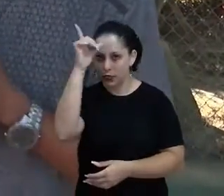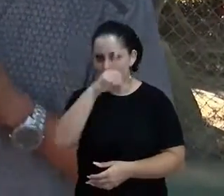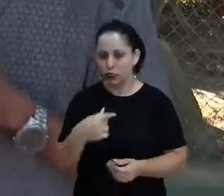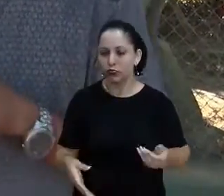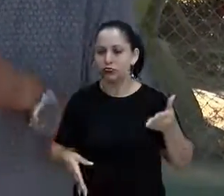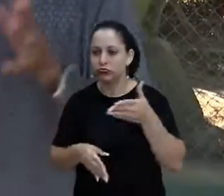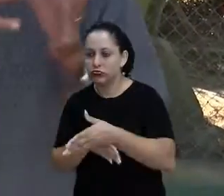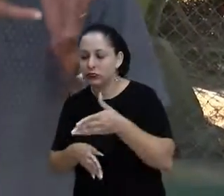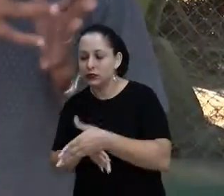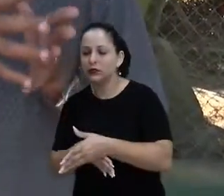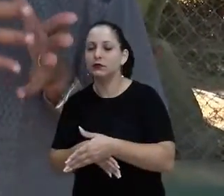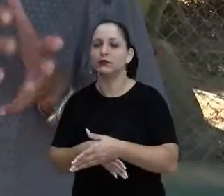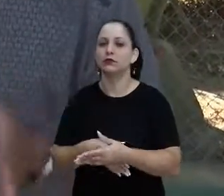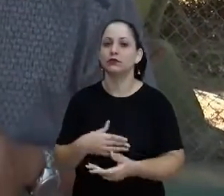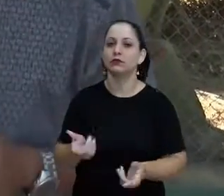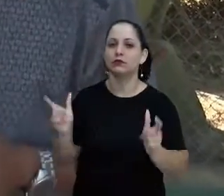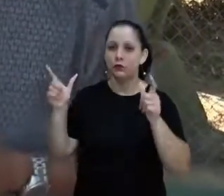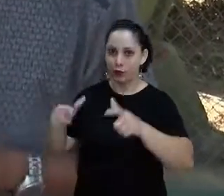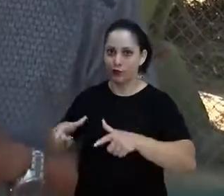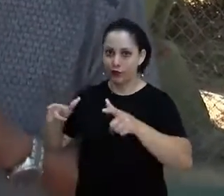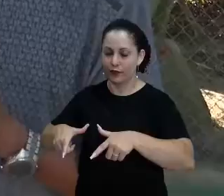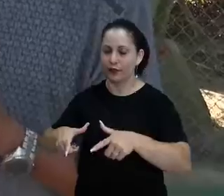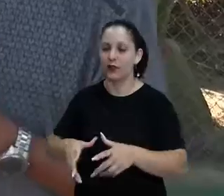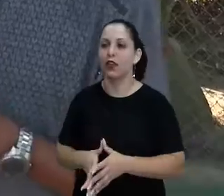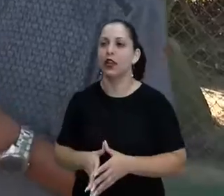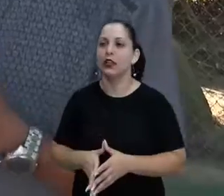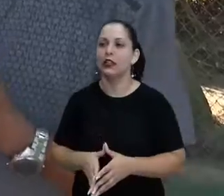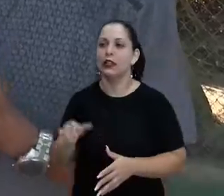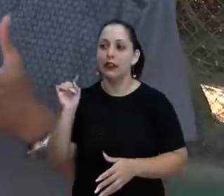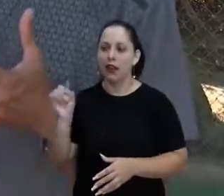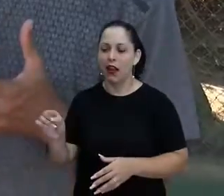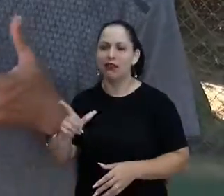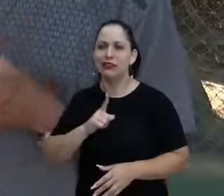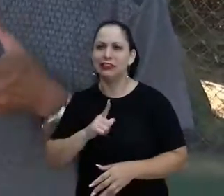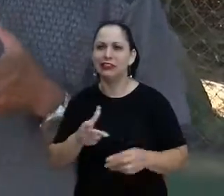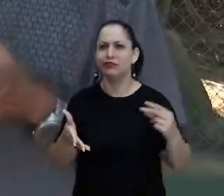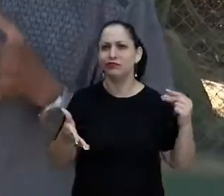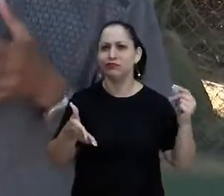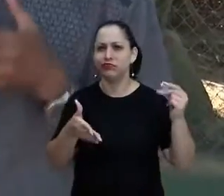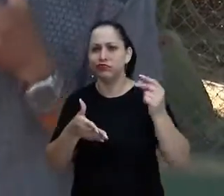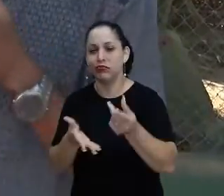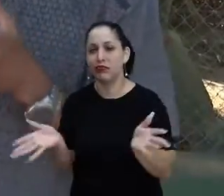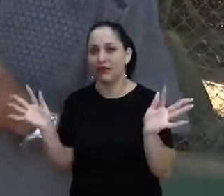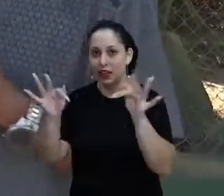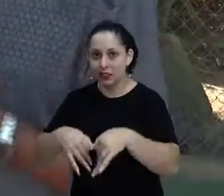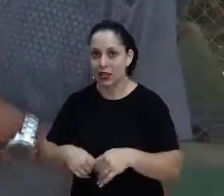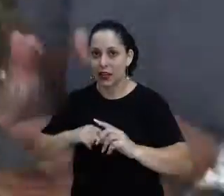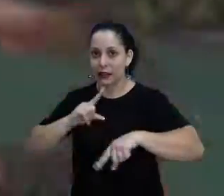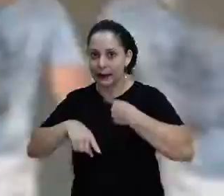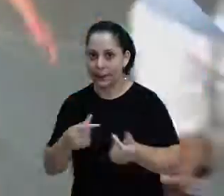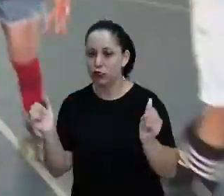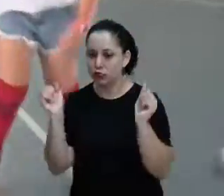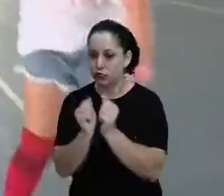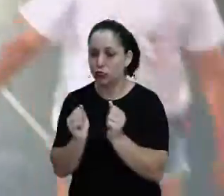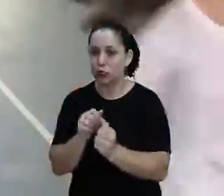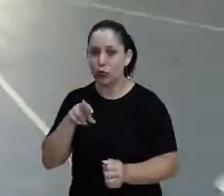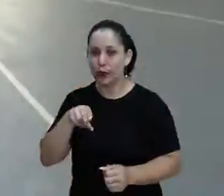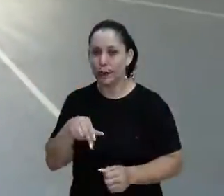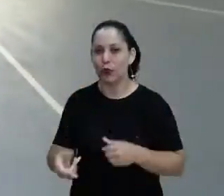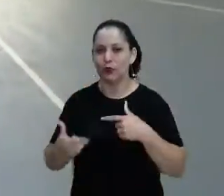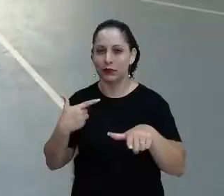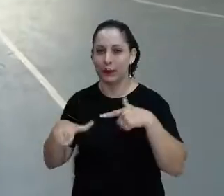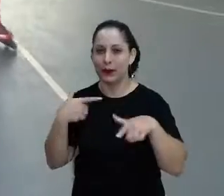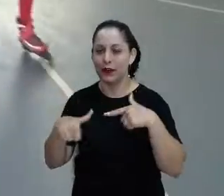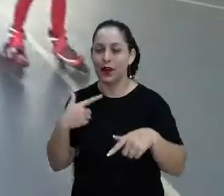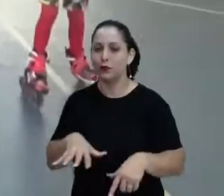Minho de Portugal, que era no Clube Internacional. Aí de lá, com os tempos, o Internacional acabou e eu fui para o esporte trabalhar com meu irmão. Tá. Pronto, então